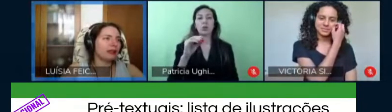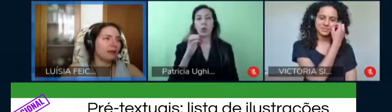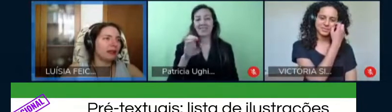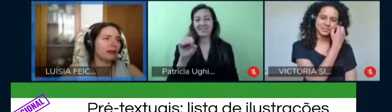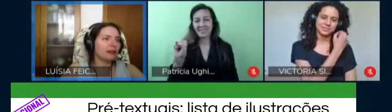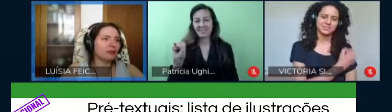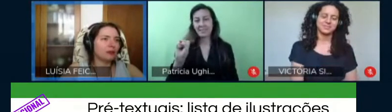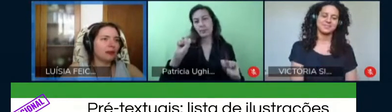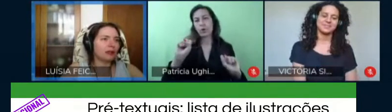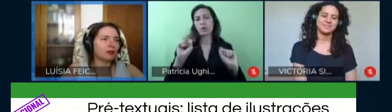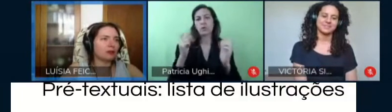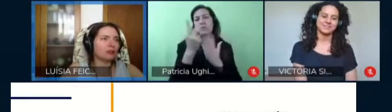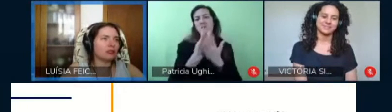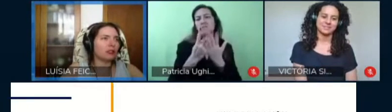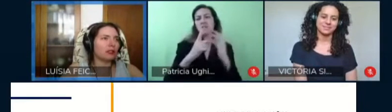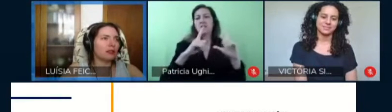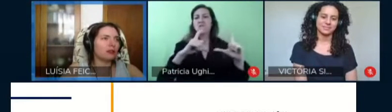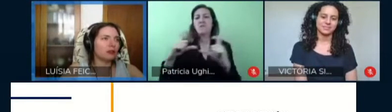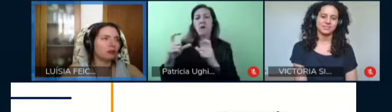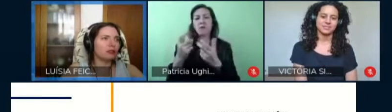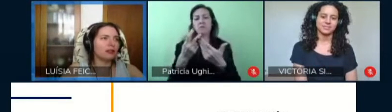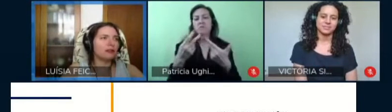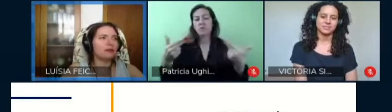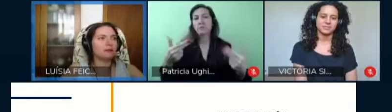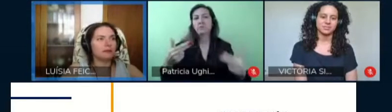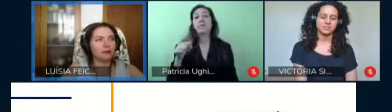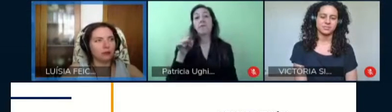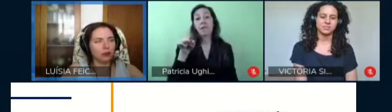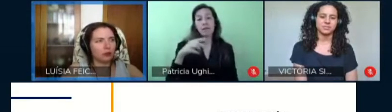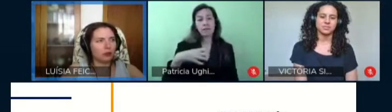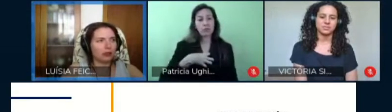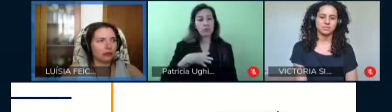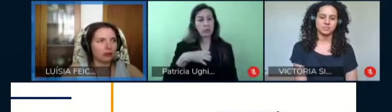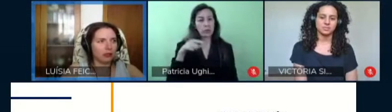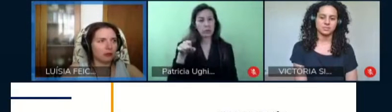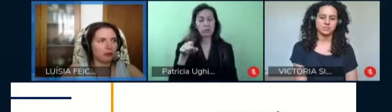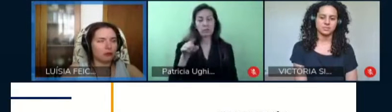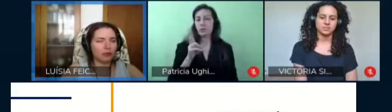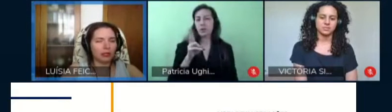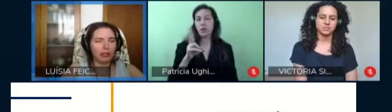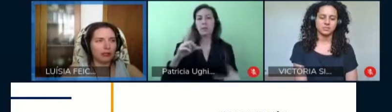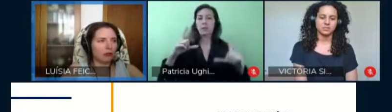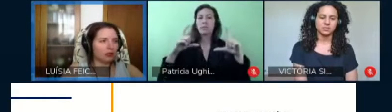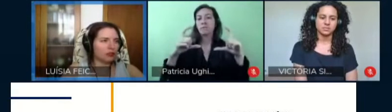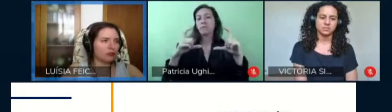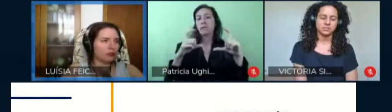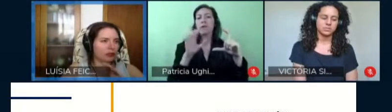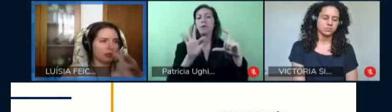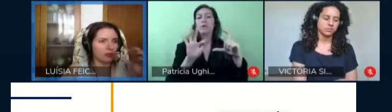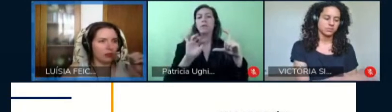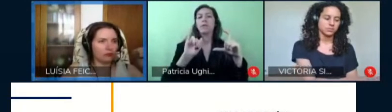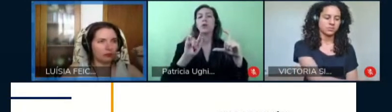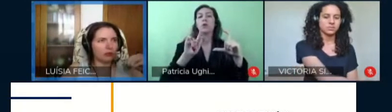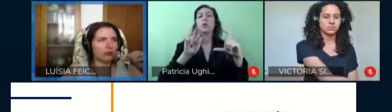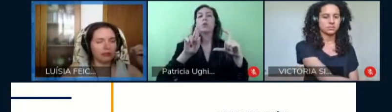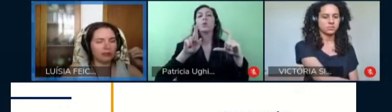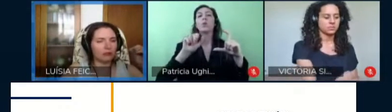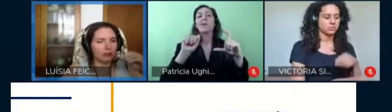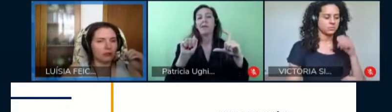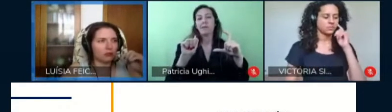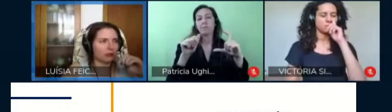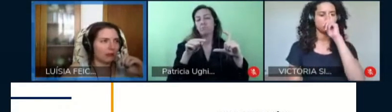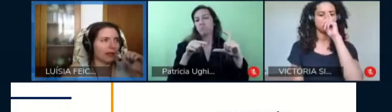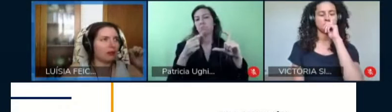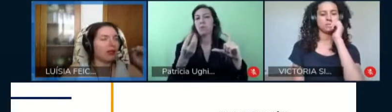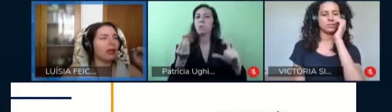dela é sempre nesse formato de figura, que é o O que a gente criou a figura, inseriu